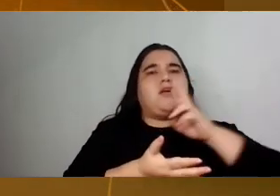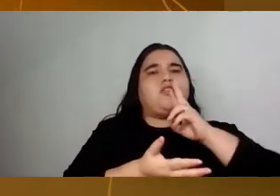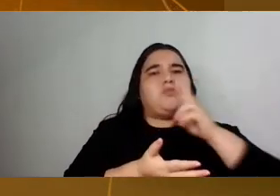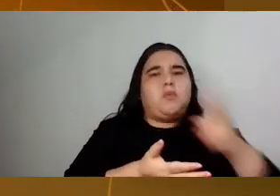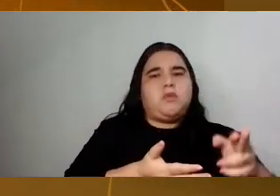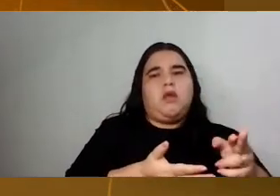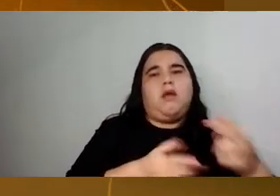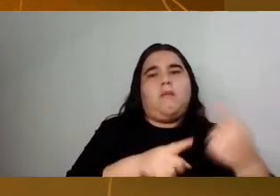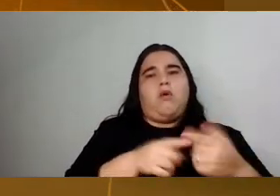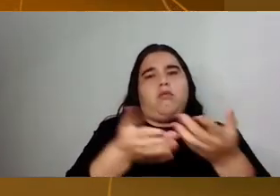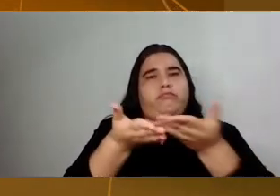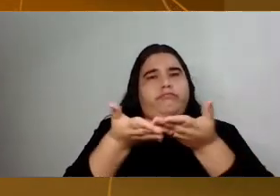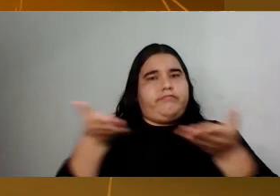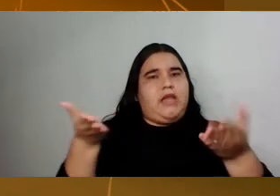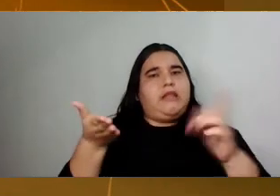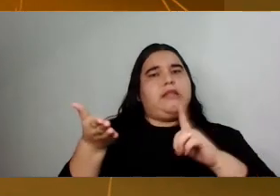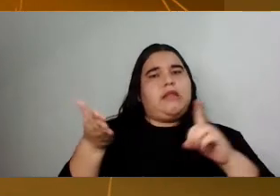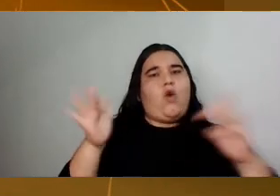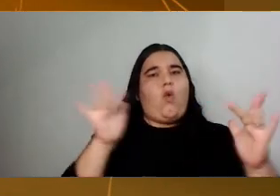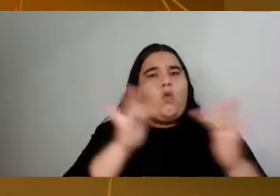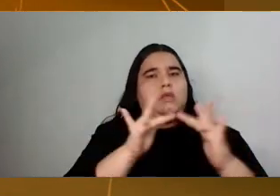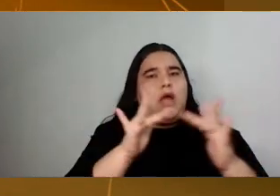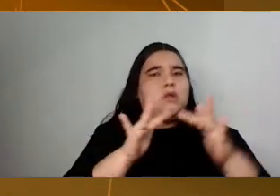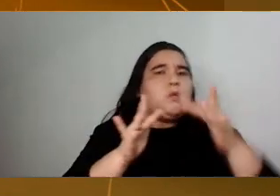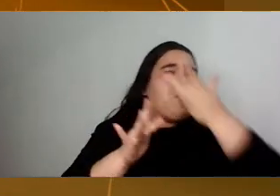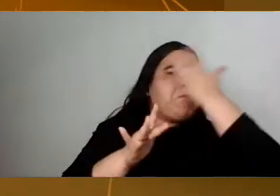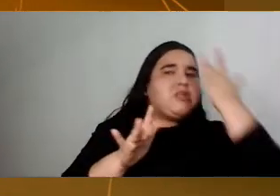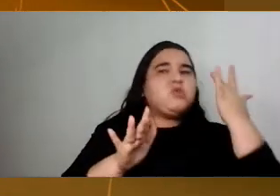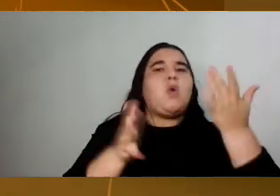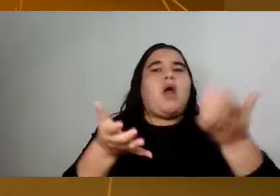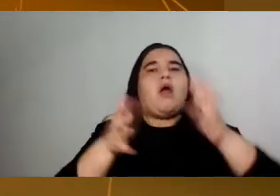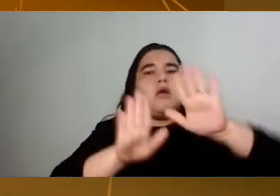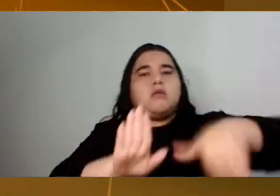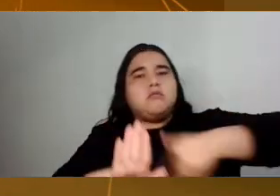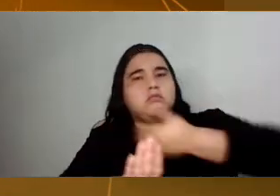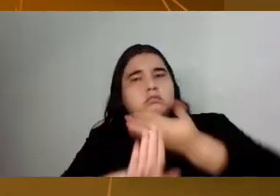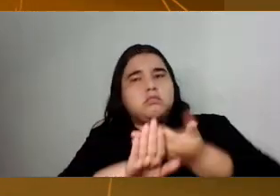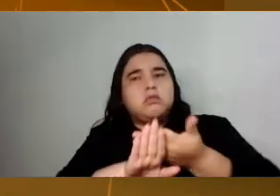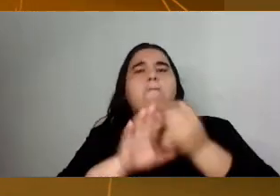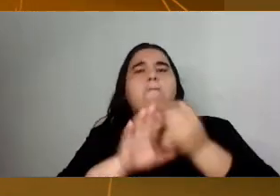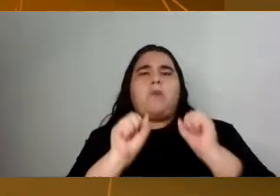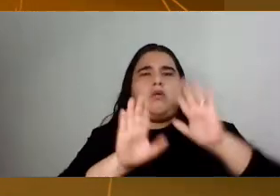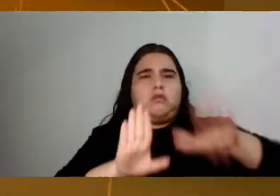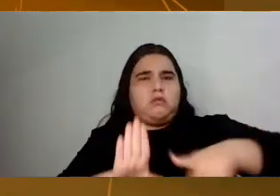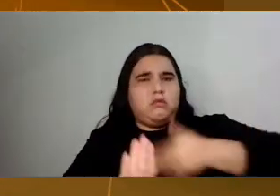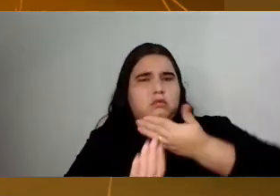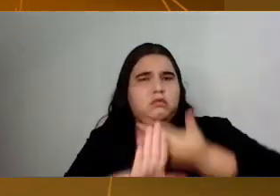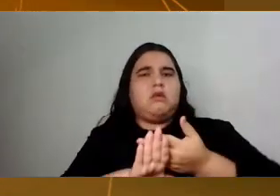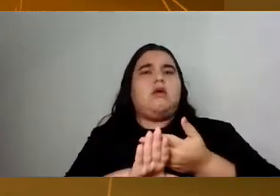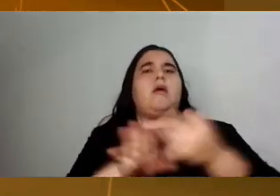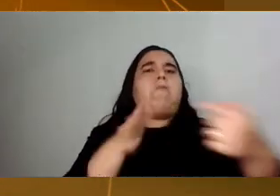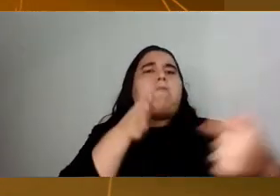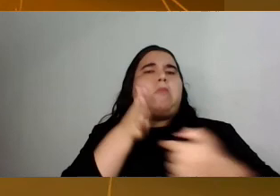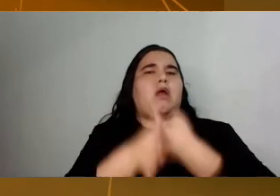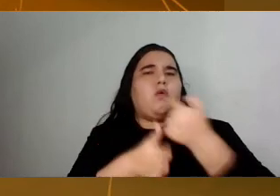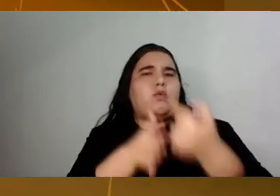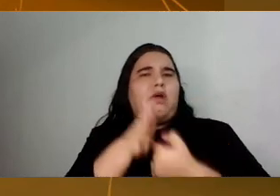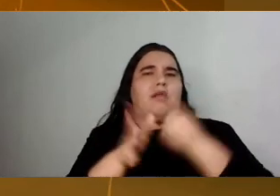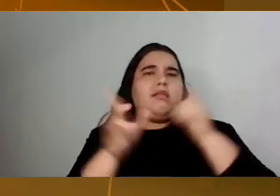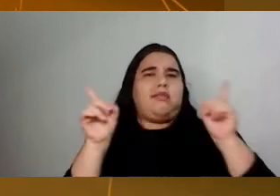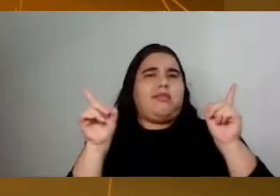para a gente conversar no que for necessário, colocar as dificuldades que a gente enfrentou, né? A gente esquece aqui, mas a gente